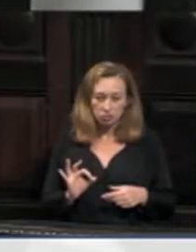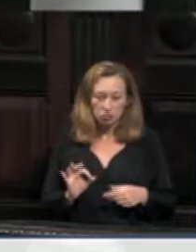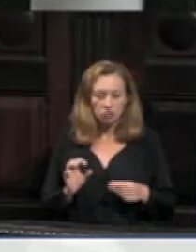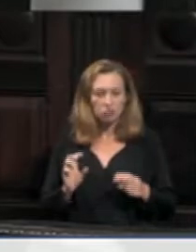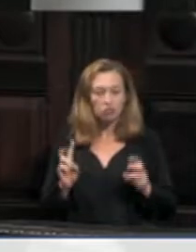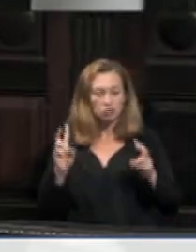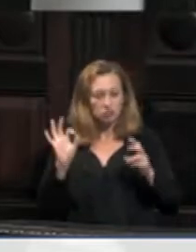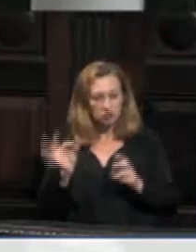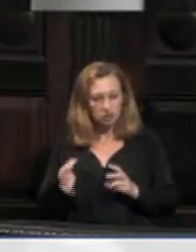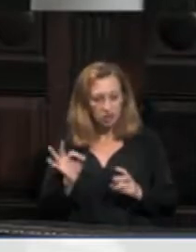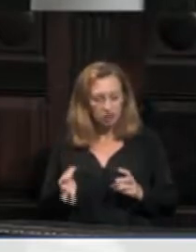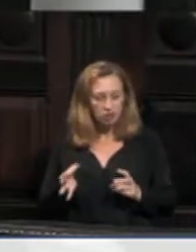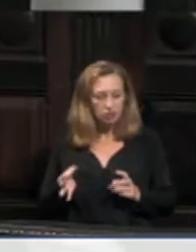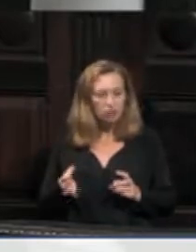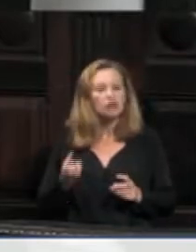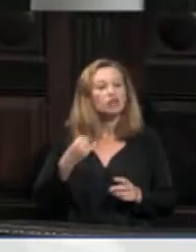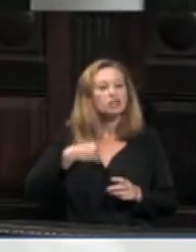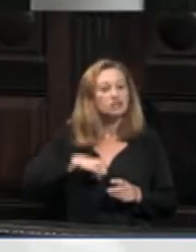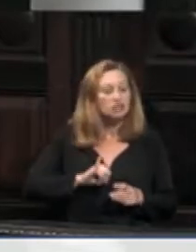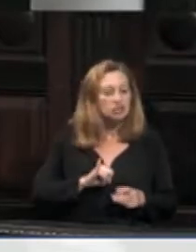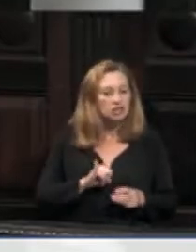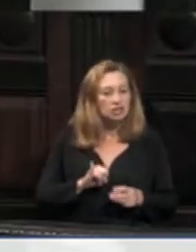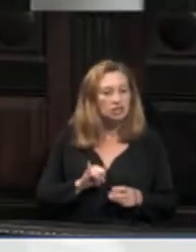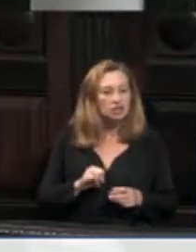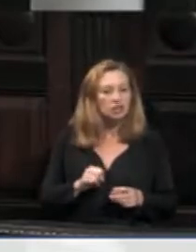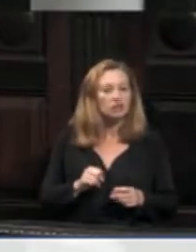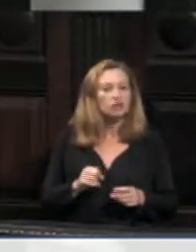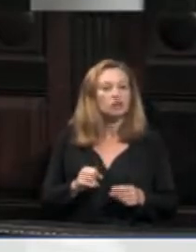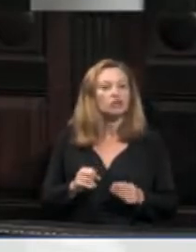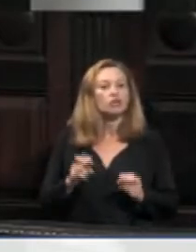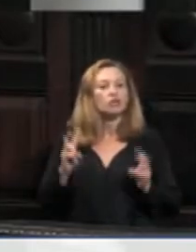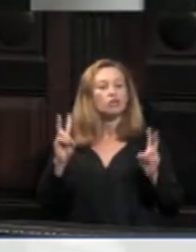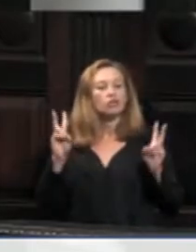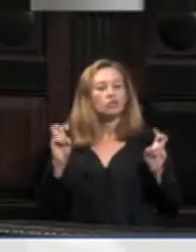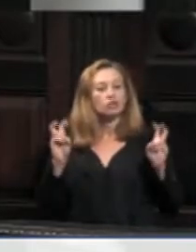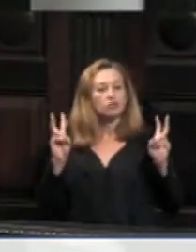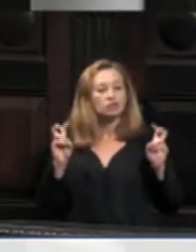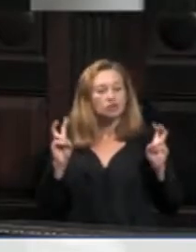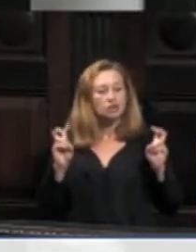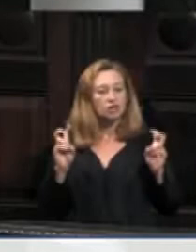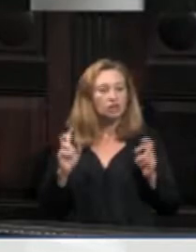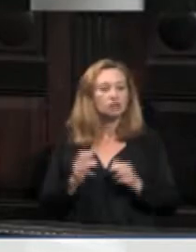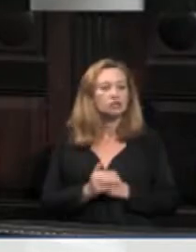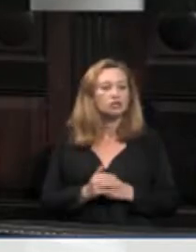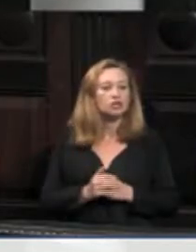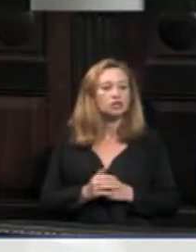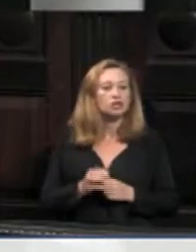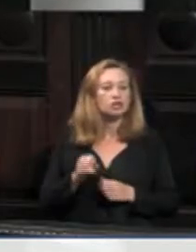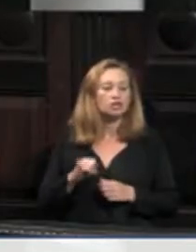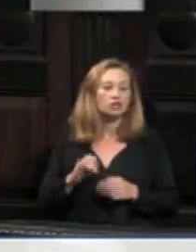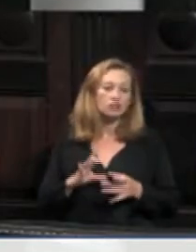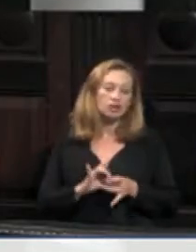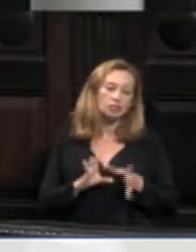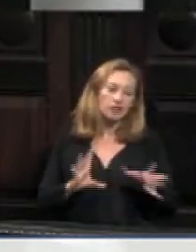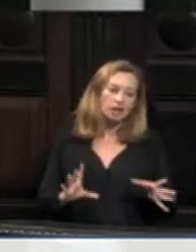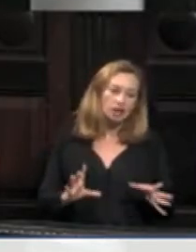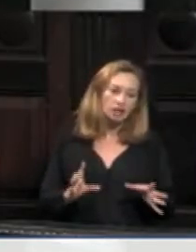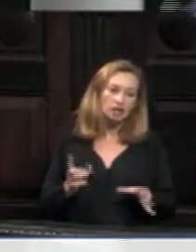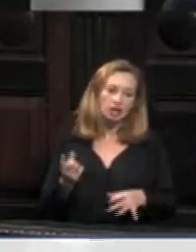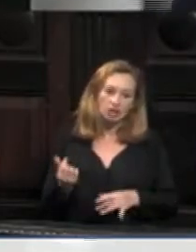Se eles, em relação à questão do fundo, forem absolvidos, as contas estarão